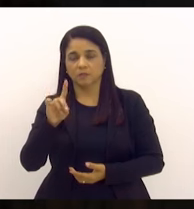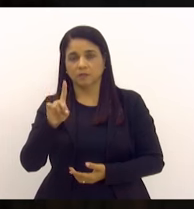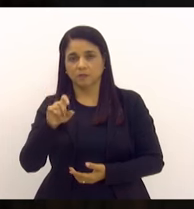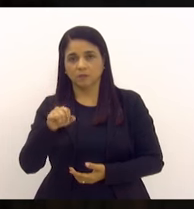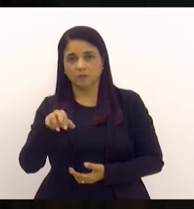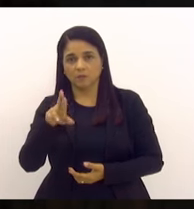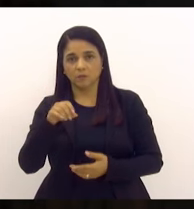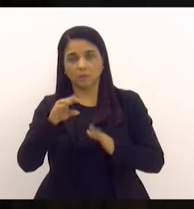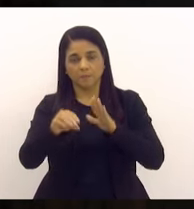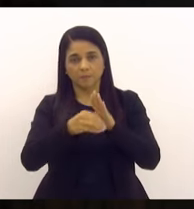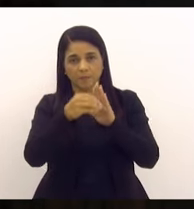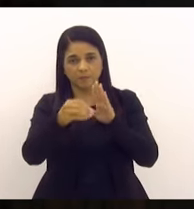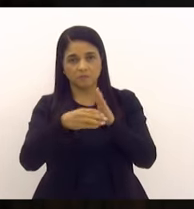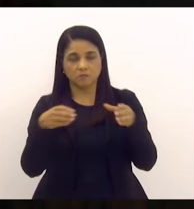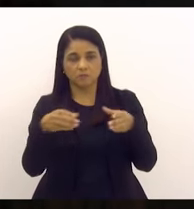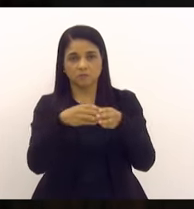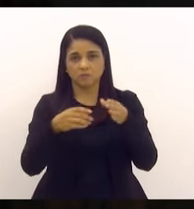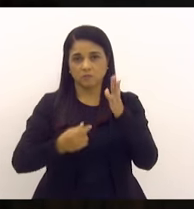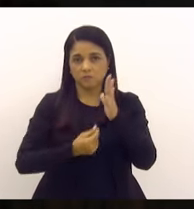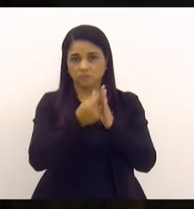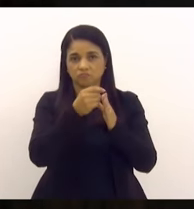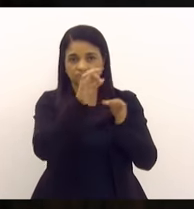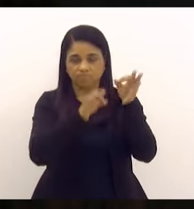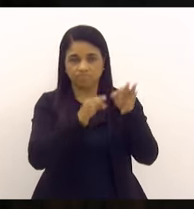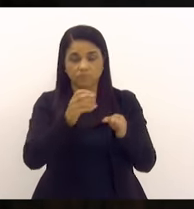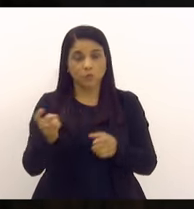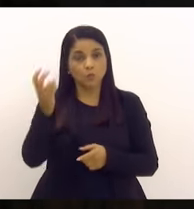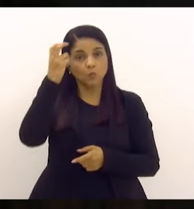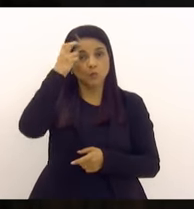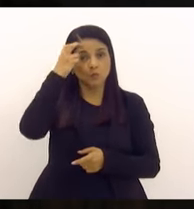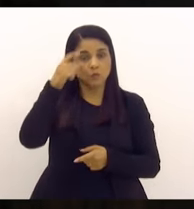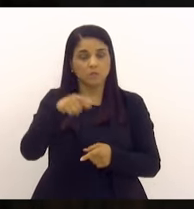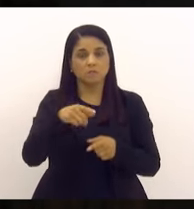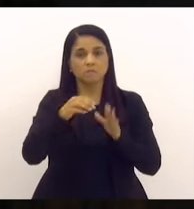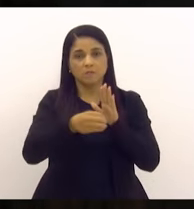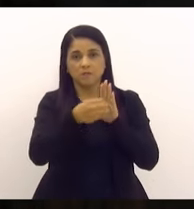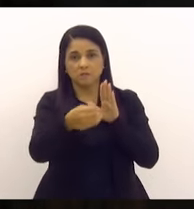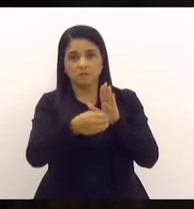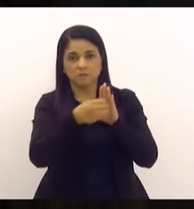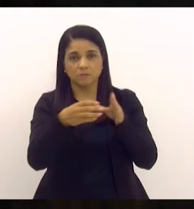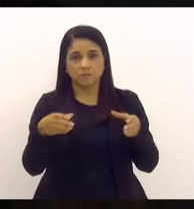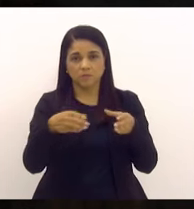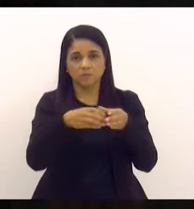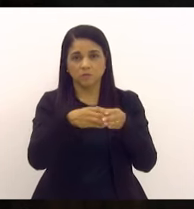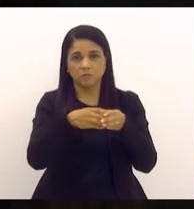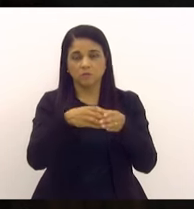de pareceres das comissões Constituição, Justiça e de Cultura, para emitir parecer pela